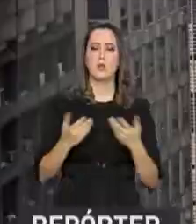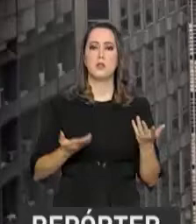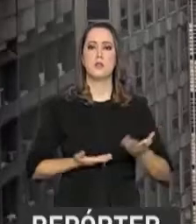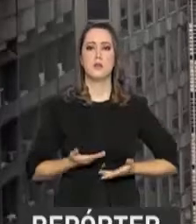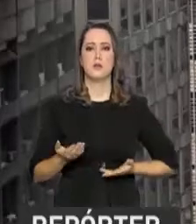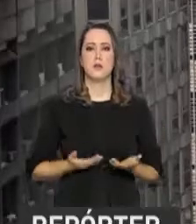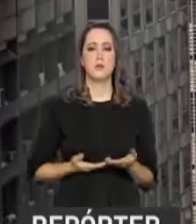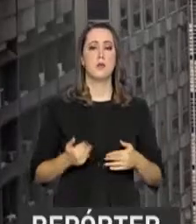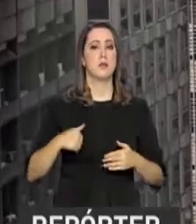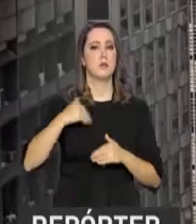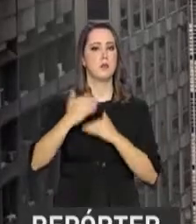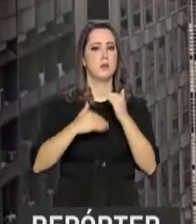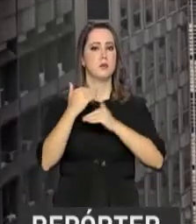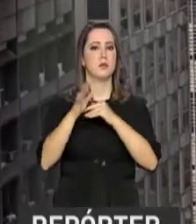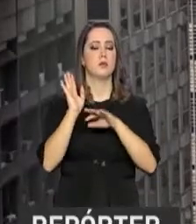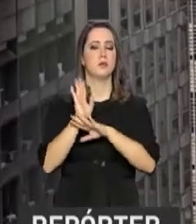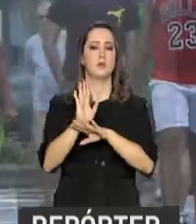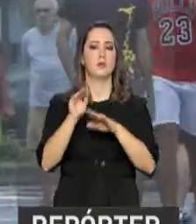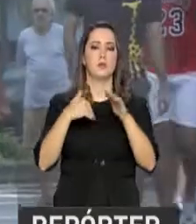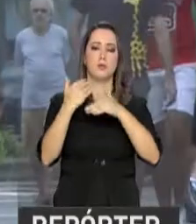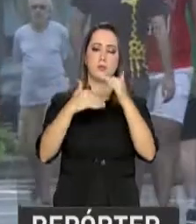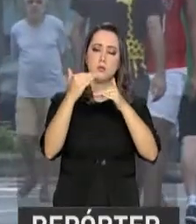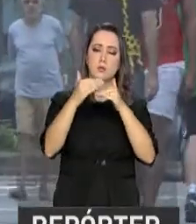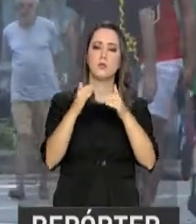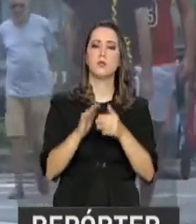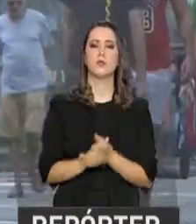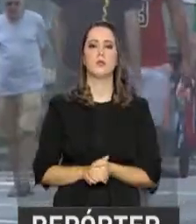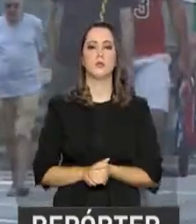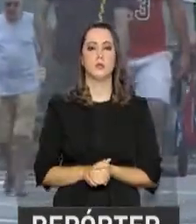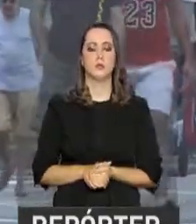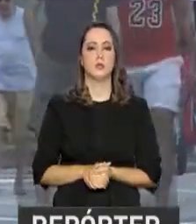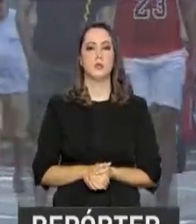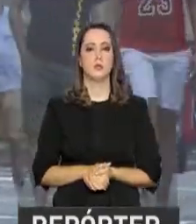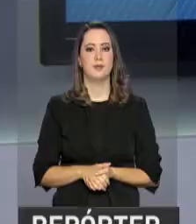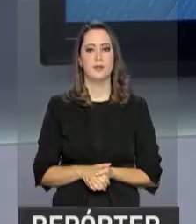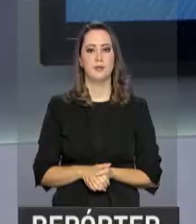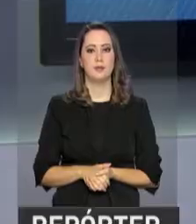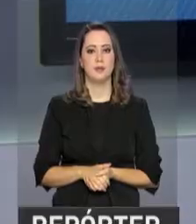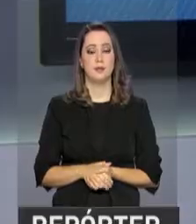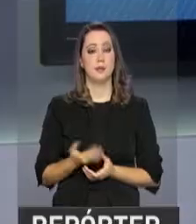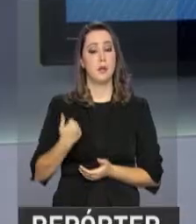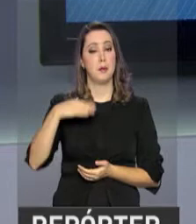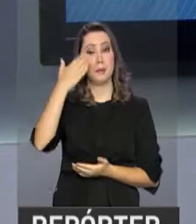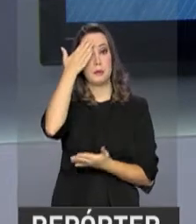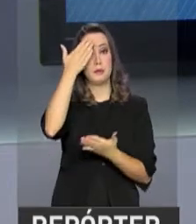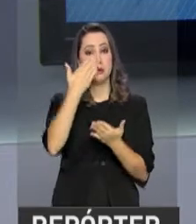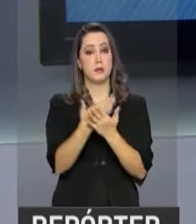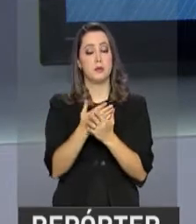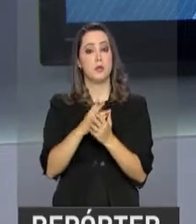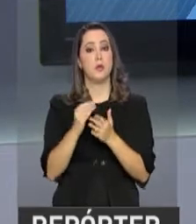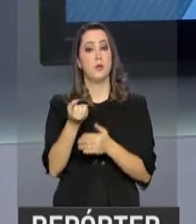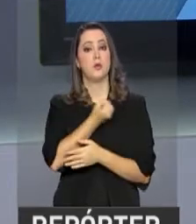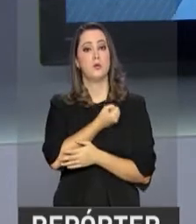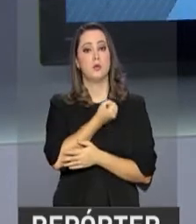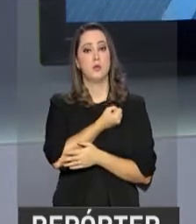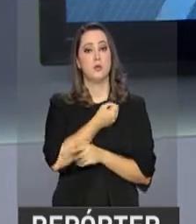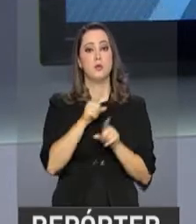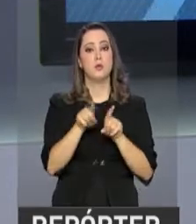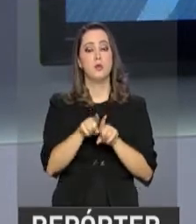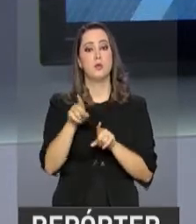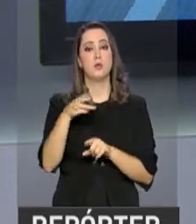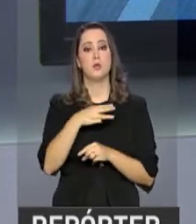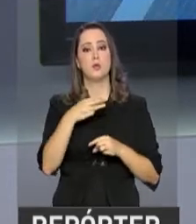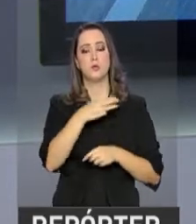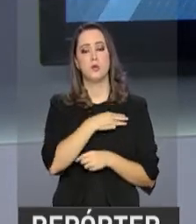foram as que mais contribuíram para este movimento mais otimista com o sindicato os indicadores